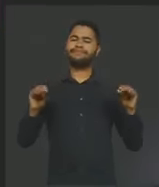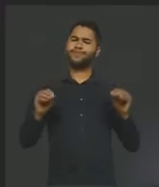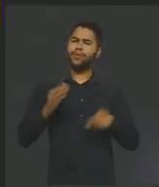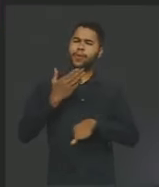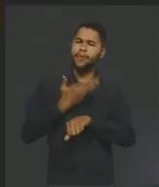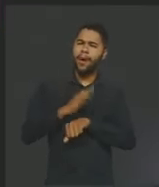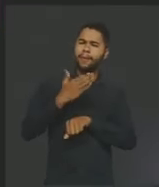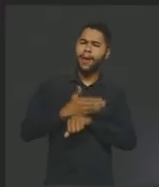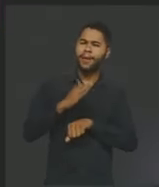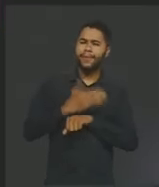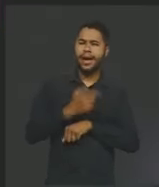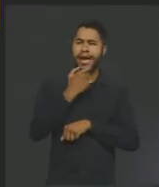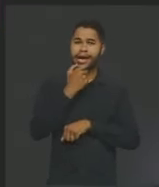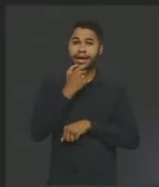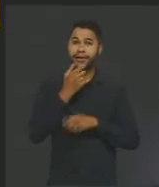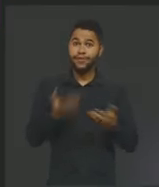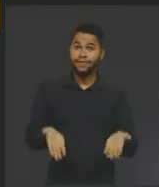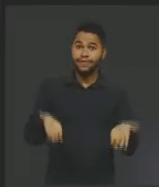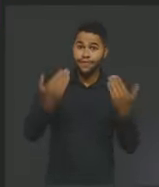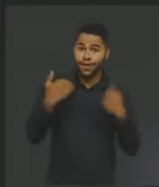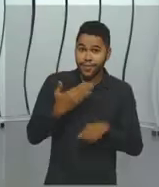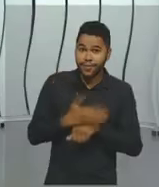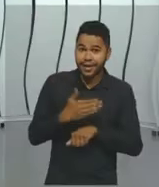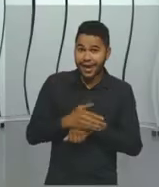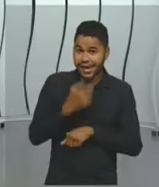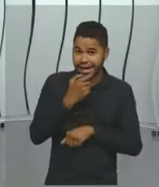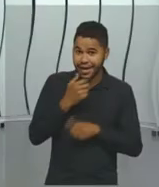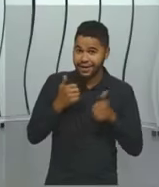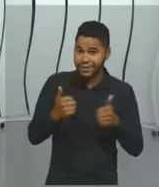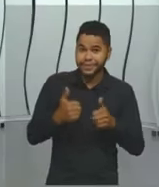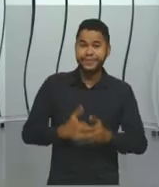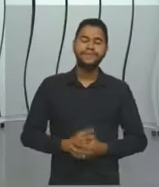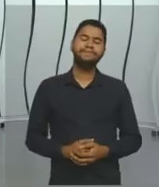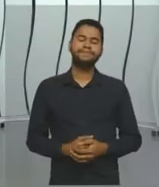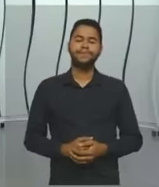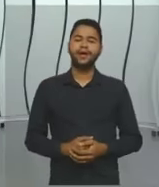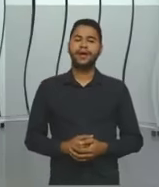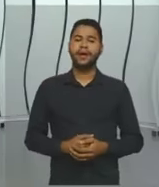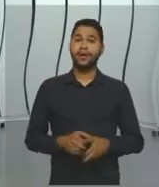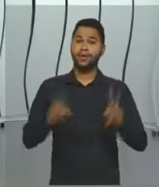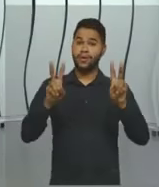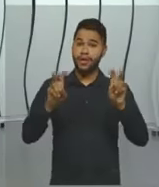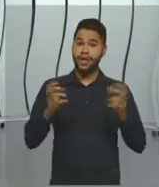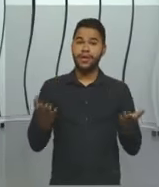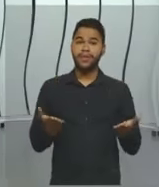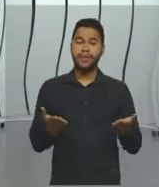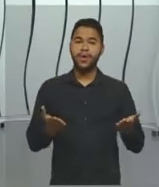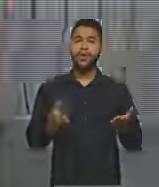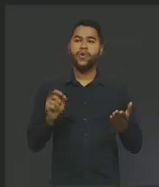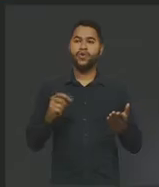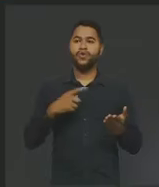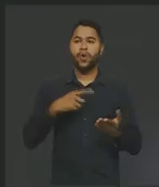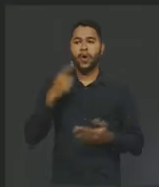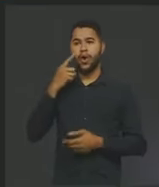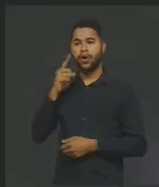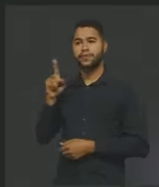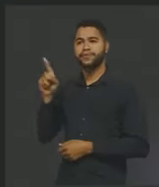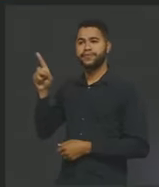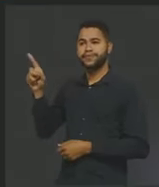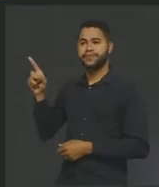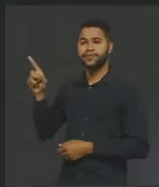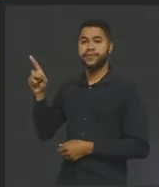praticar inglês. Let's practice in English, ok? O tema da nossa aula de hoje, Talking about